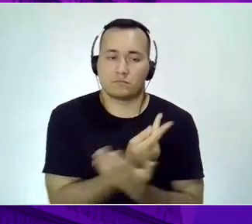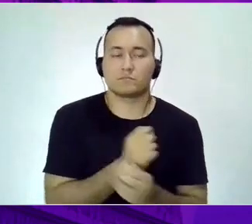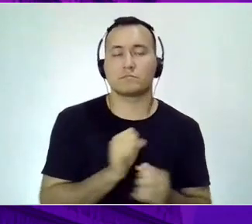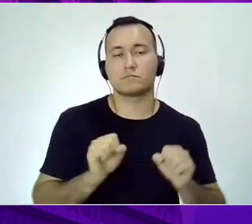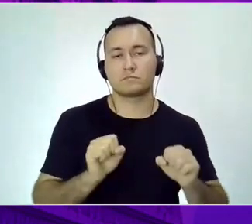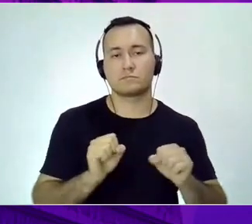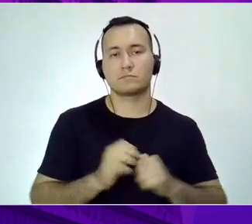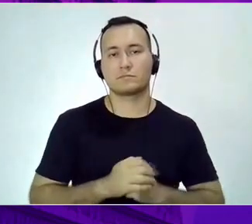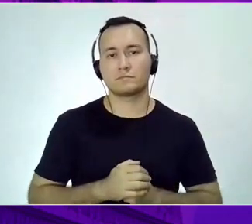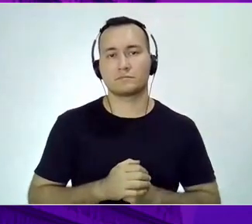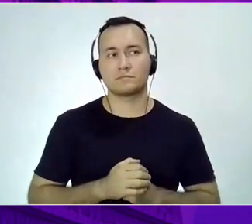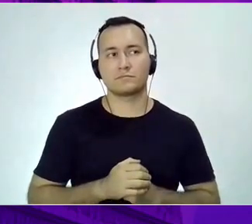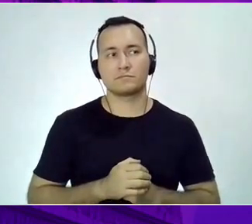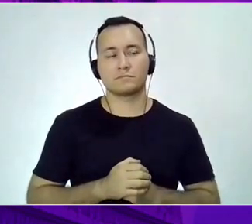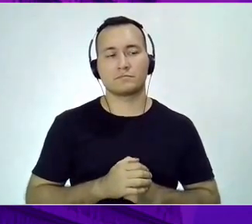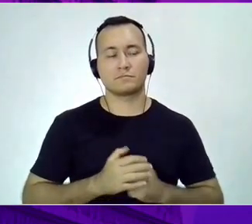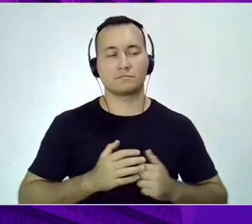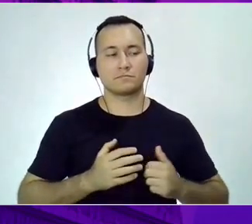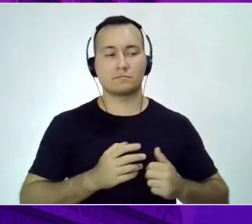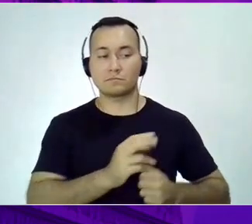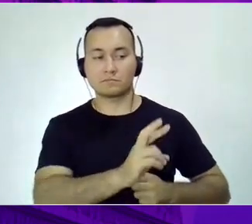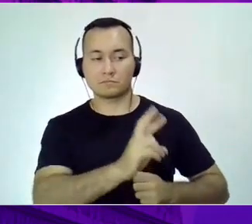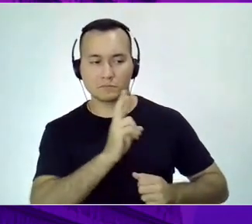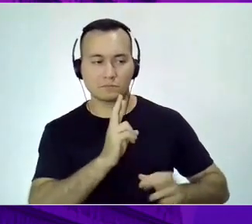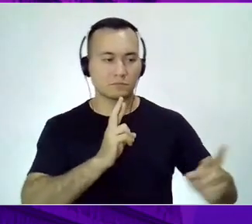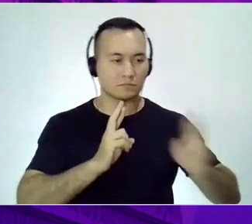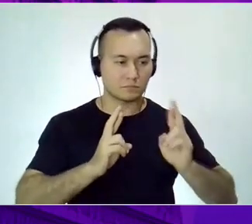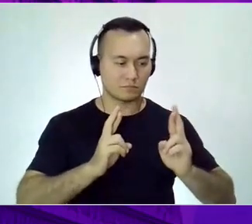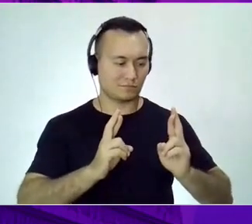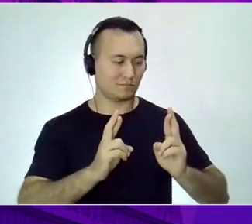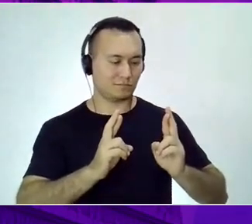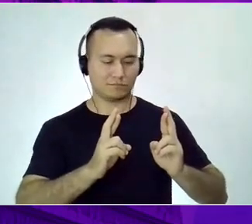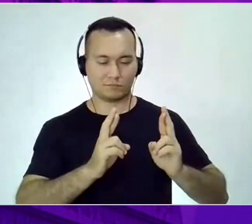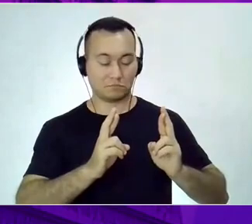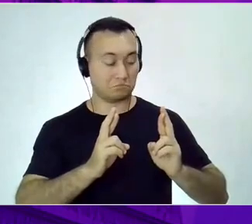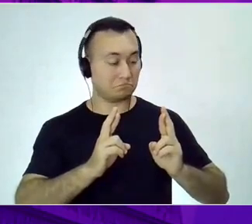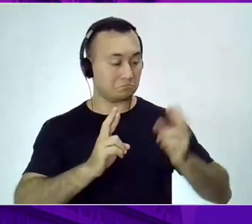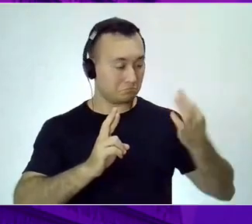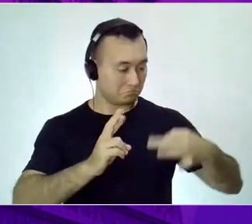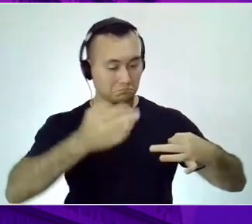ter duas respostas diferentes, ambas corretas.